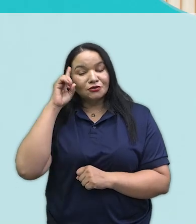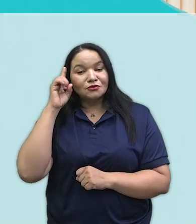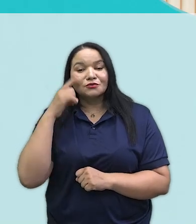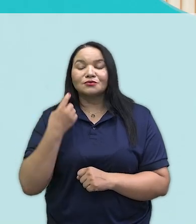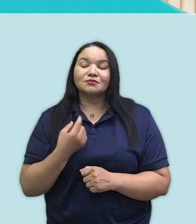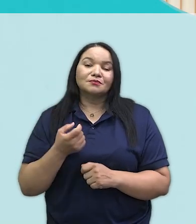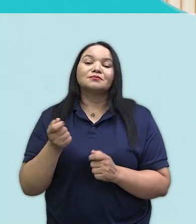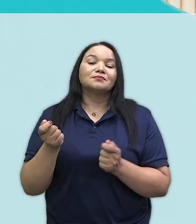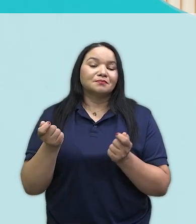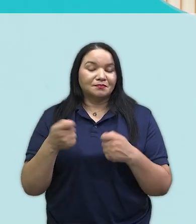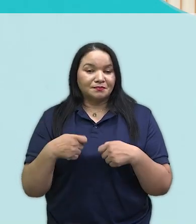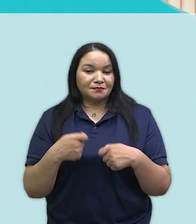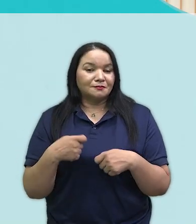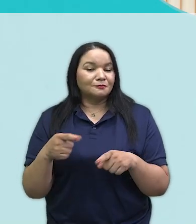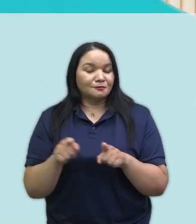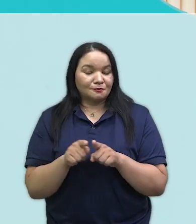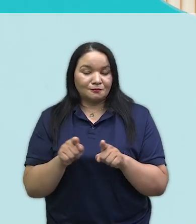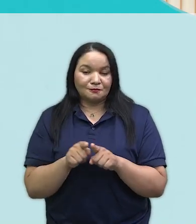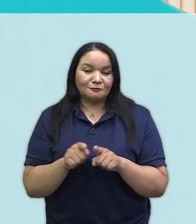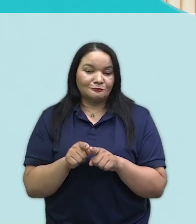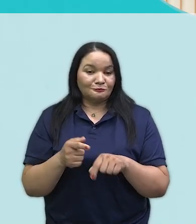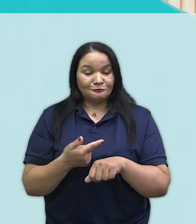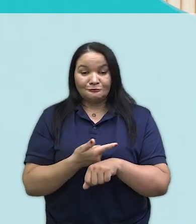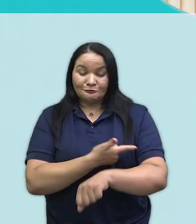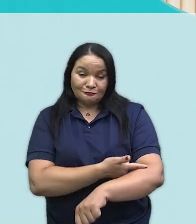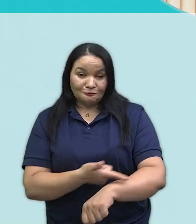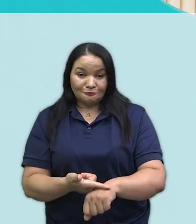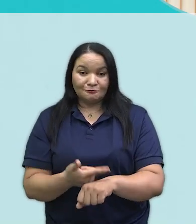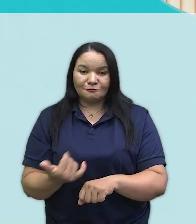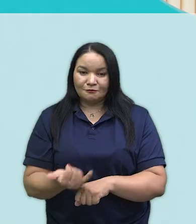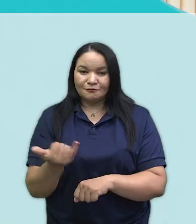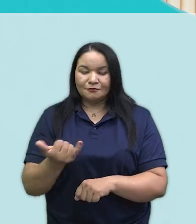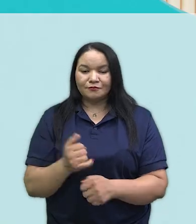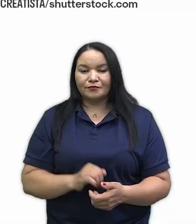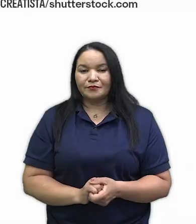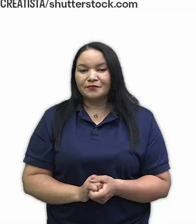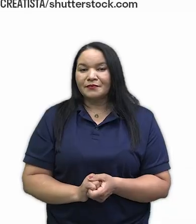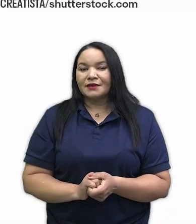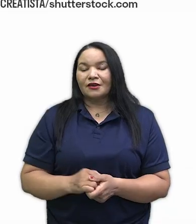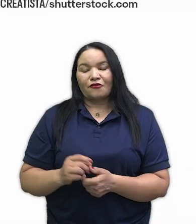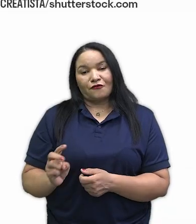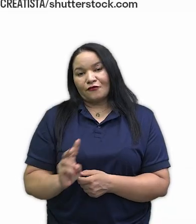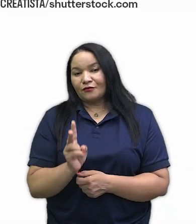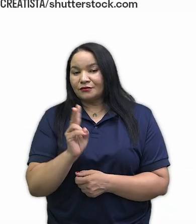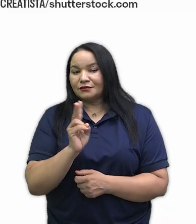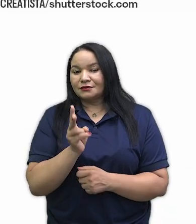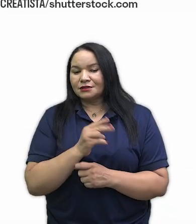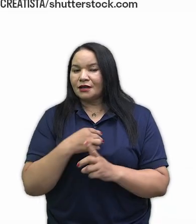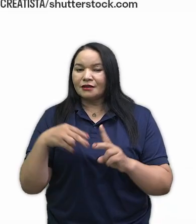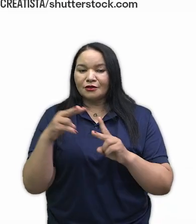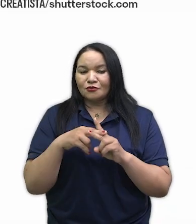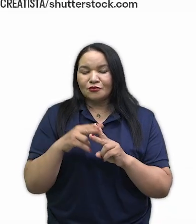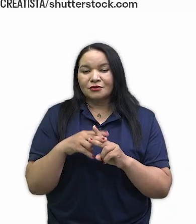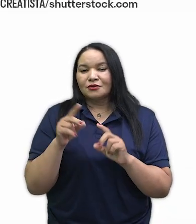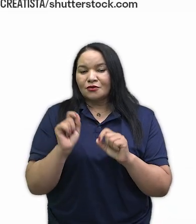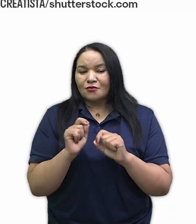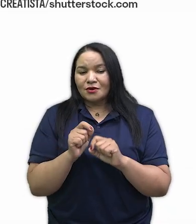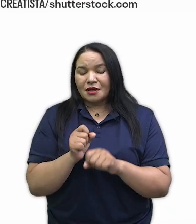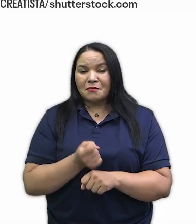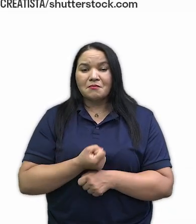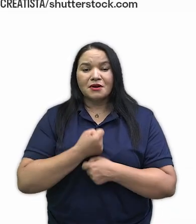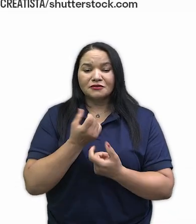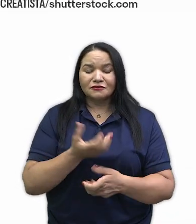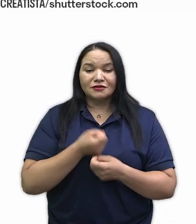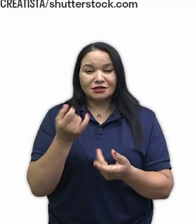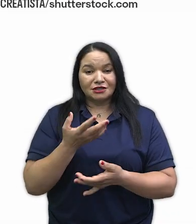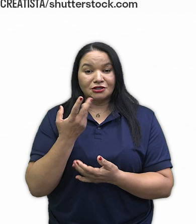dia a dia, que faz muito bem. Então, valorizar as lutas como manifestações culturais